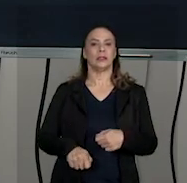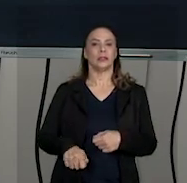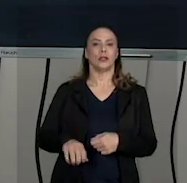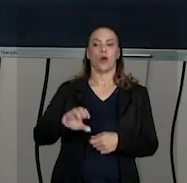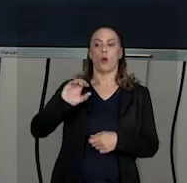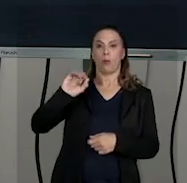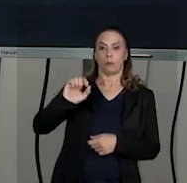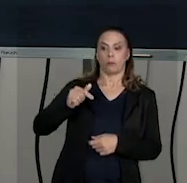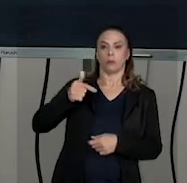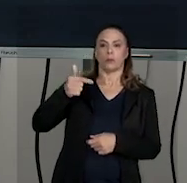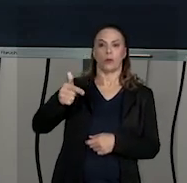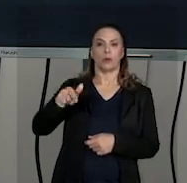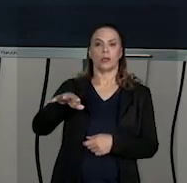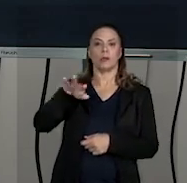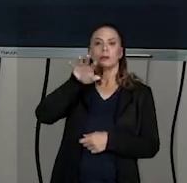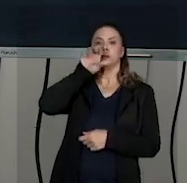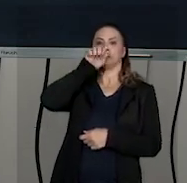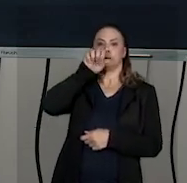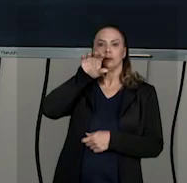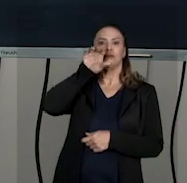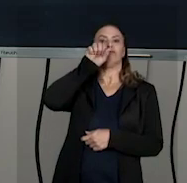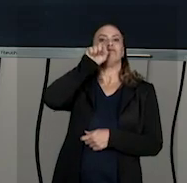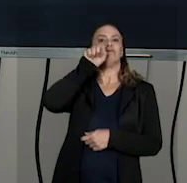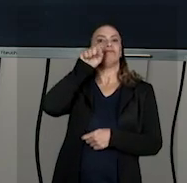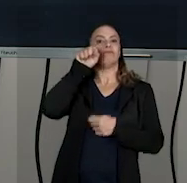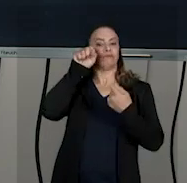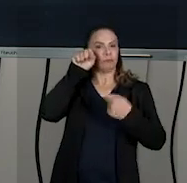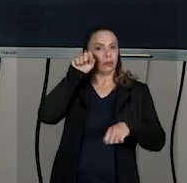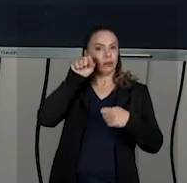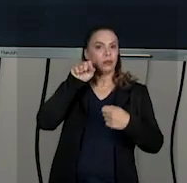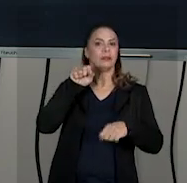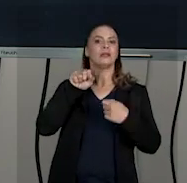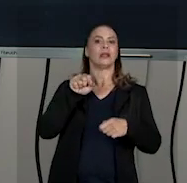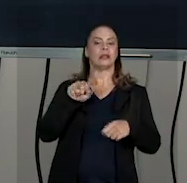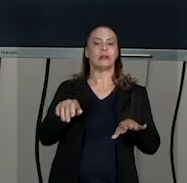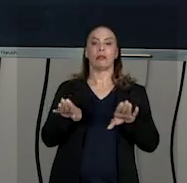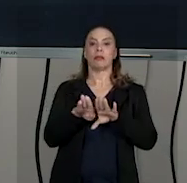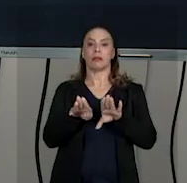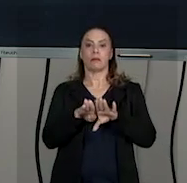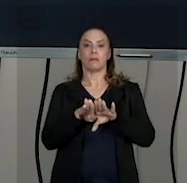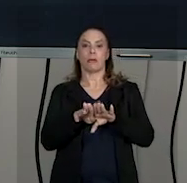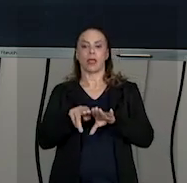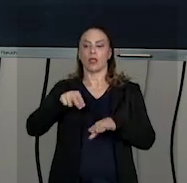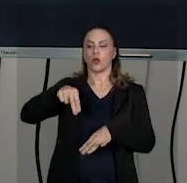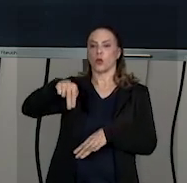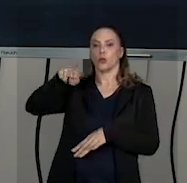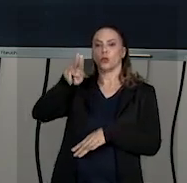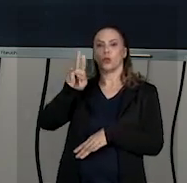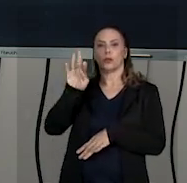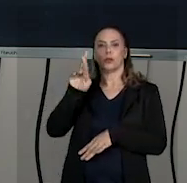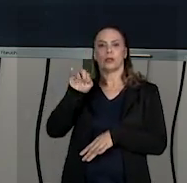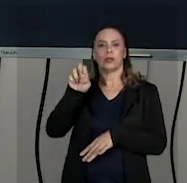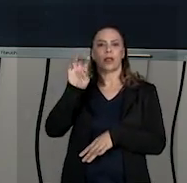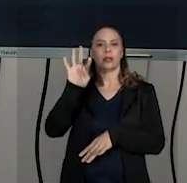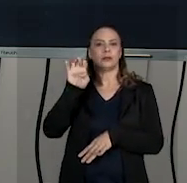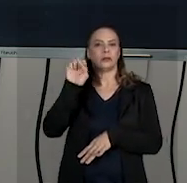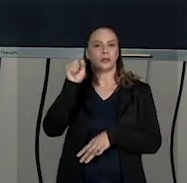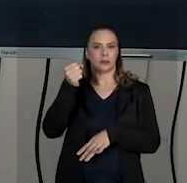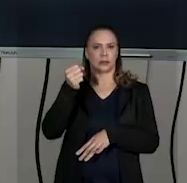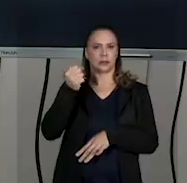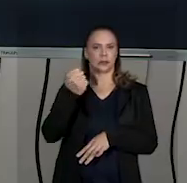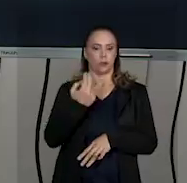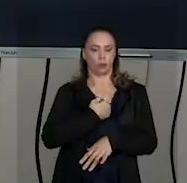nosso corpo, para ele sobreviver, ele precisa de nutrientes e precisa de oxigênio que a gente obtém através